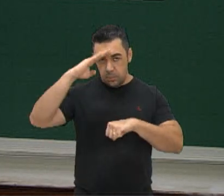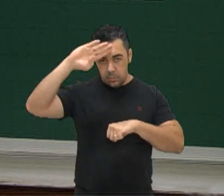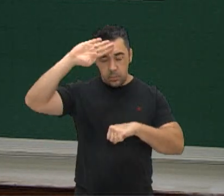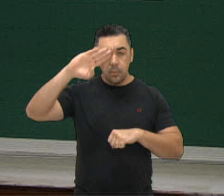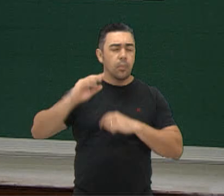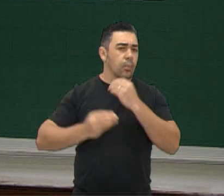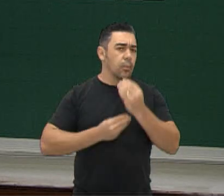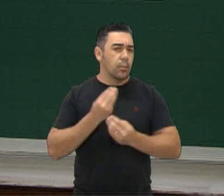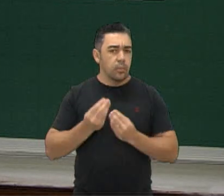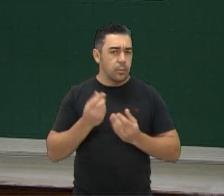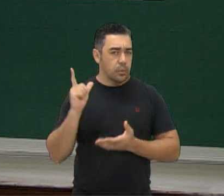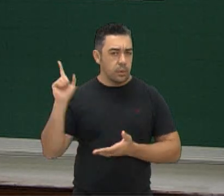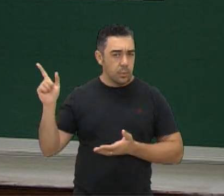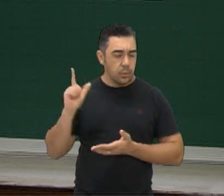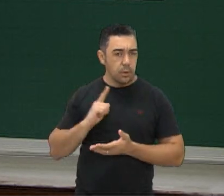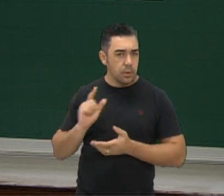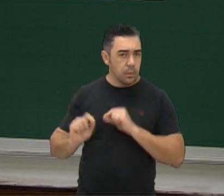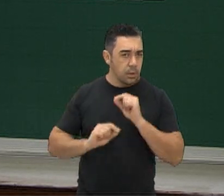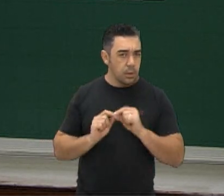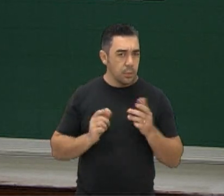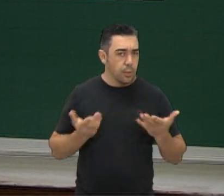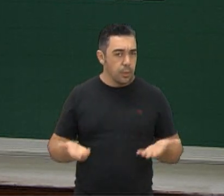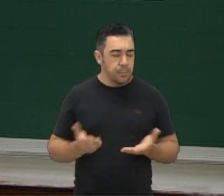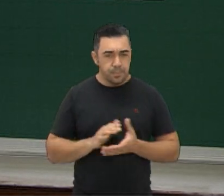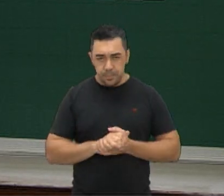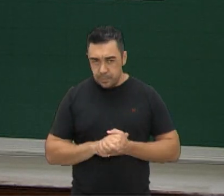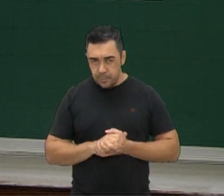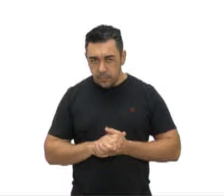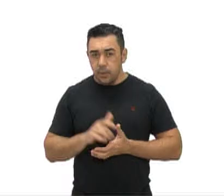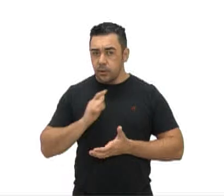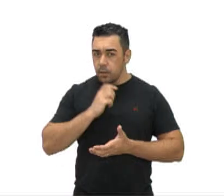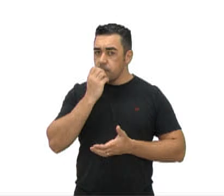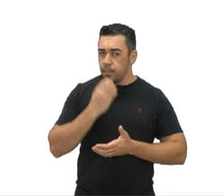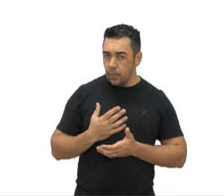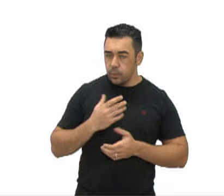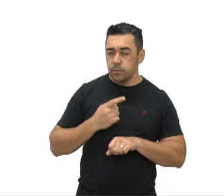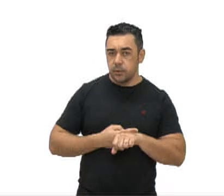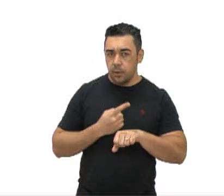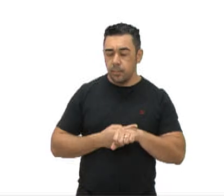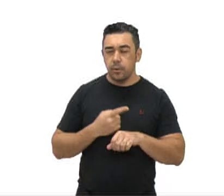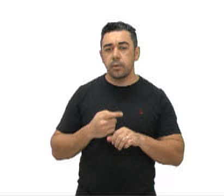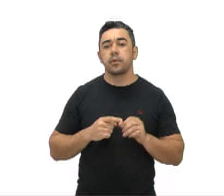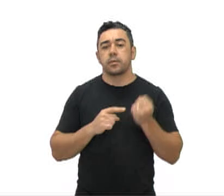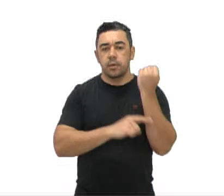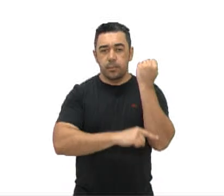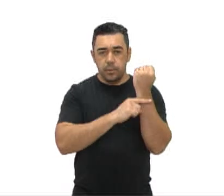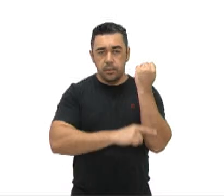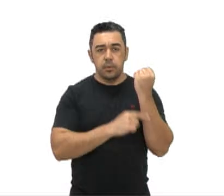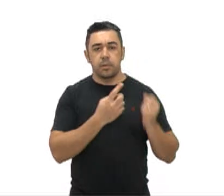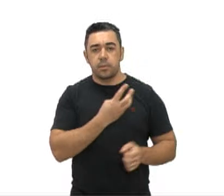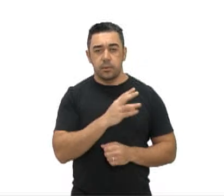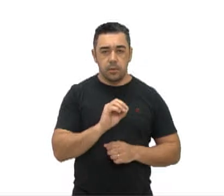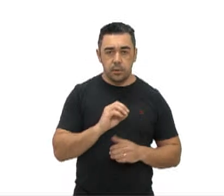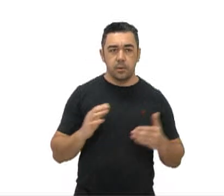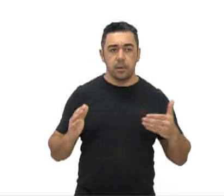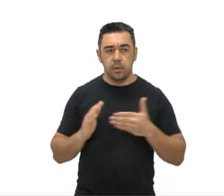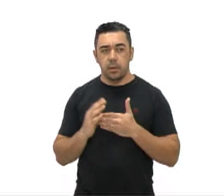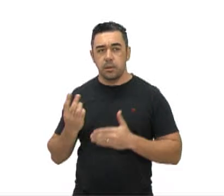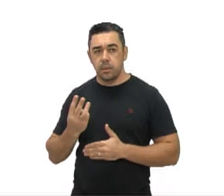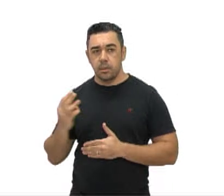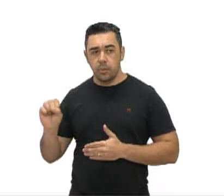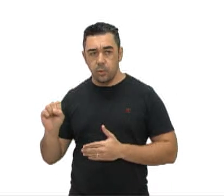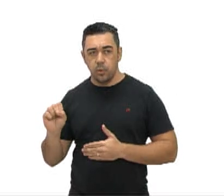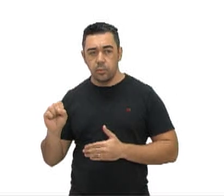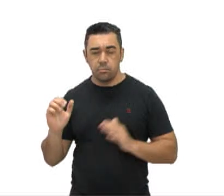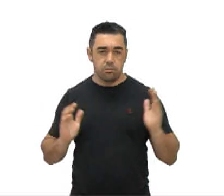será que, de acordo com a previsão do tempo, hace buen tempo com a temperatura entre 30 e 38 graus?